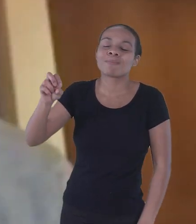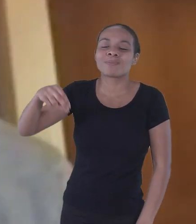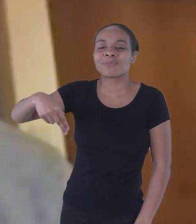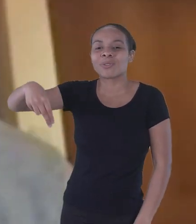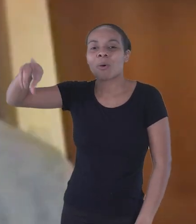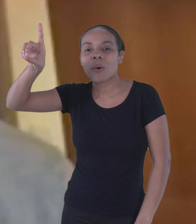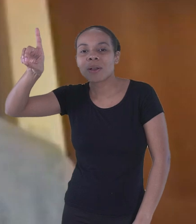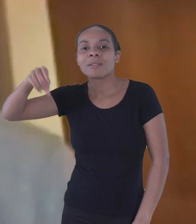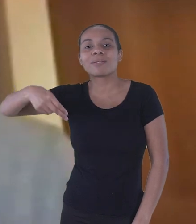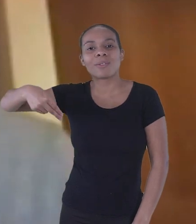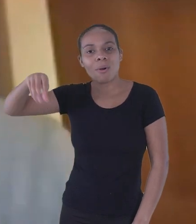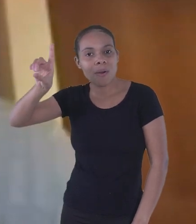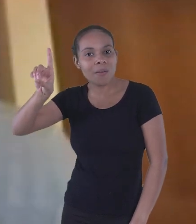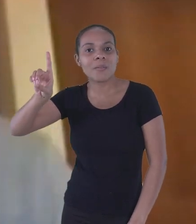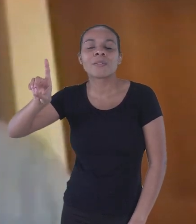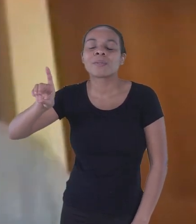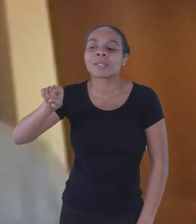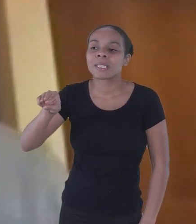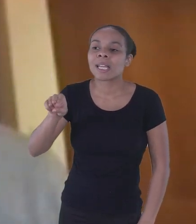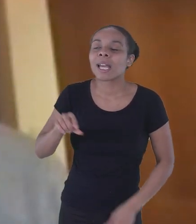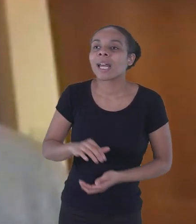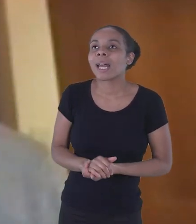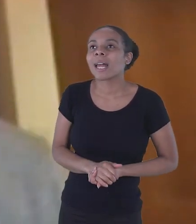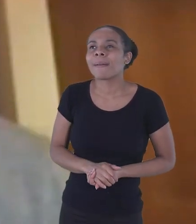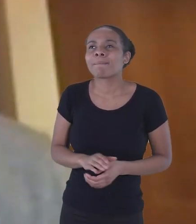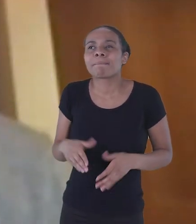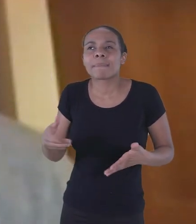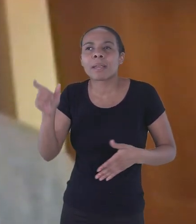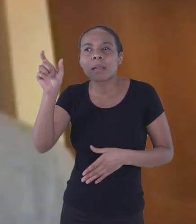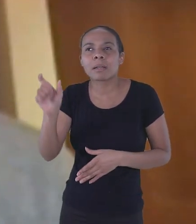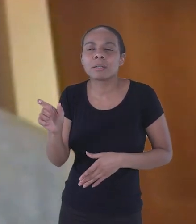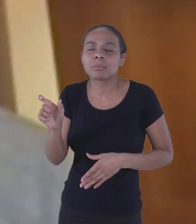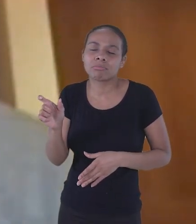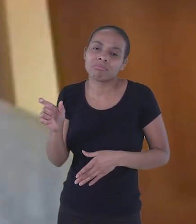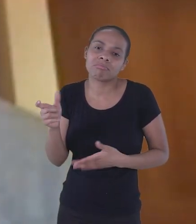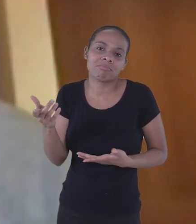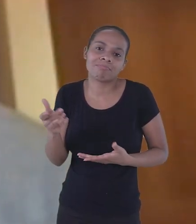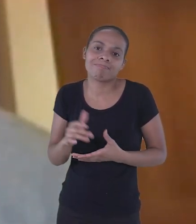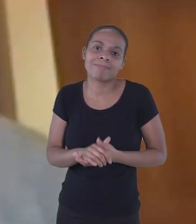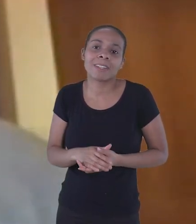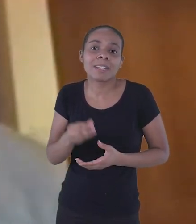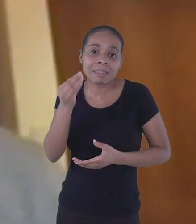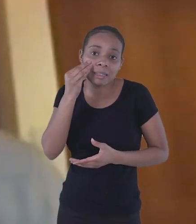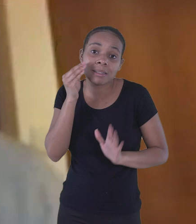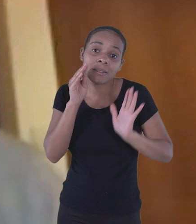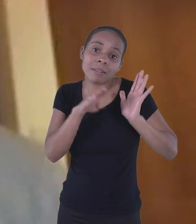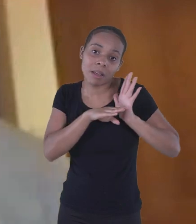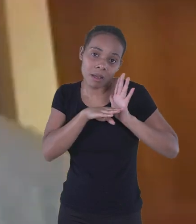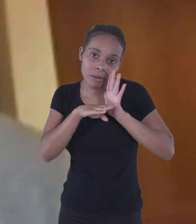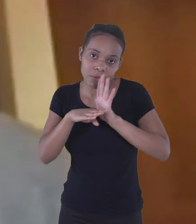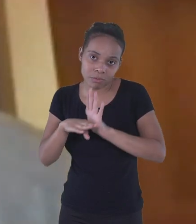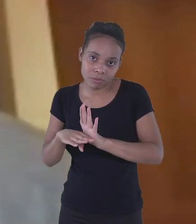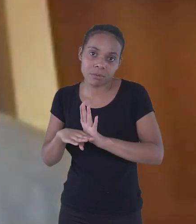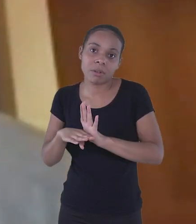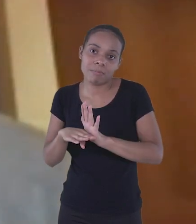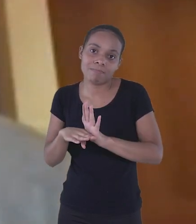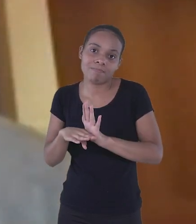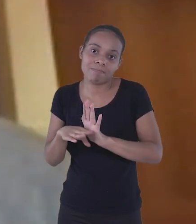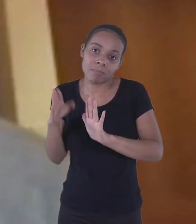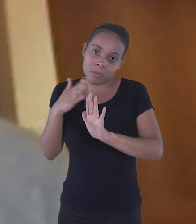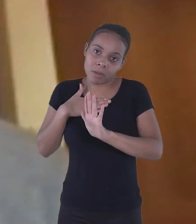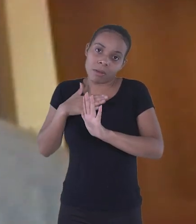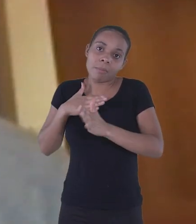relatava, depois me escreveu algumas outras, eu não pude dar sequência, apenas tentei ajudar dentro das